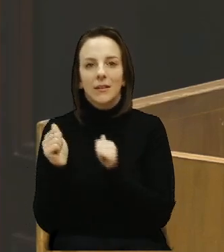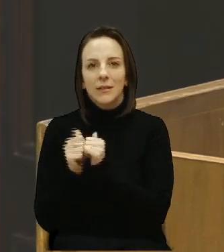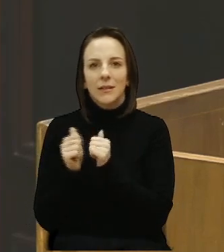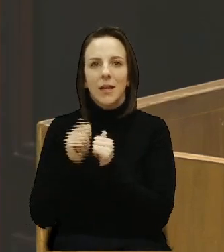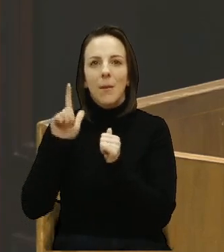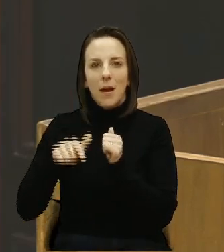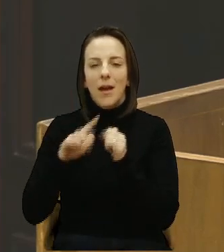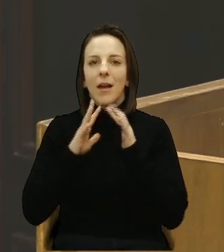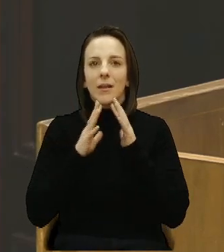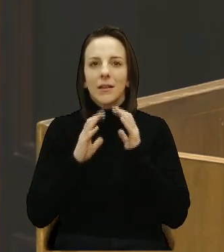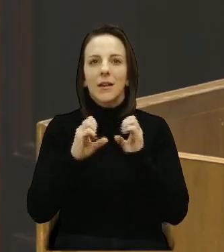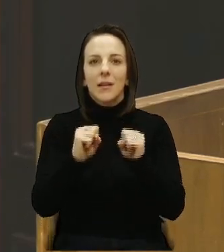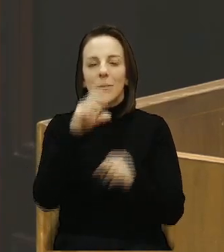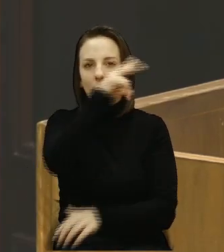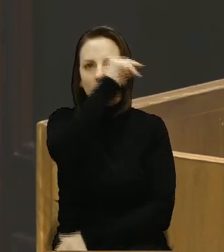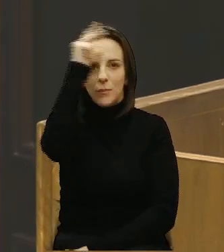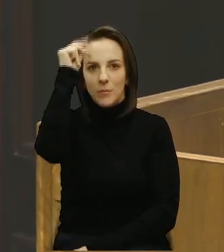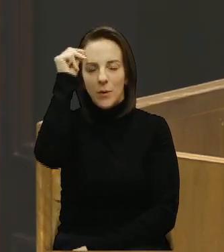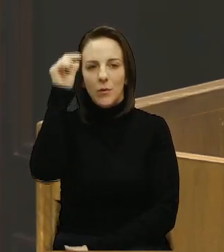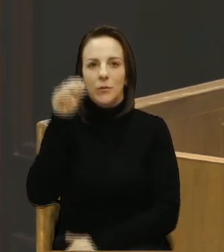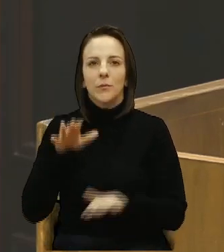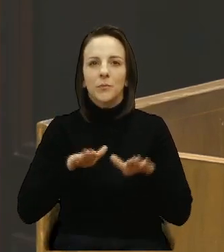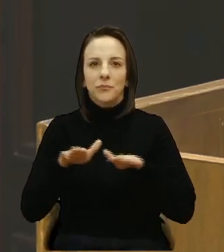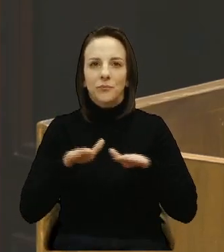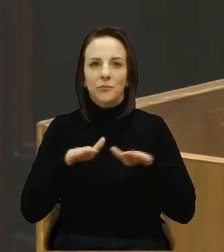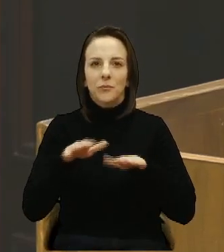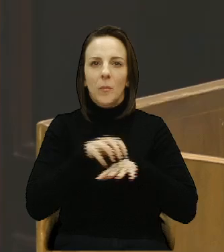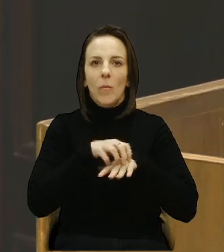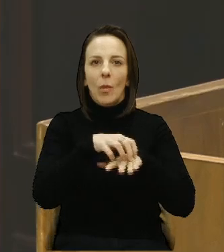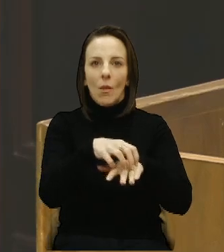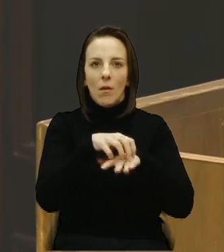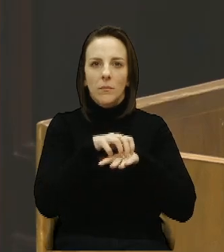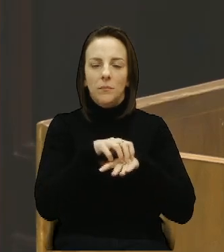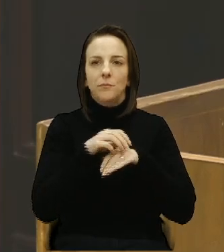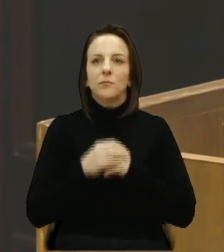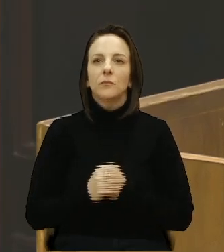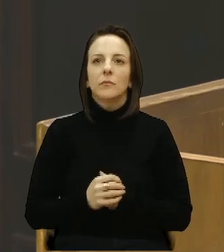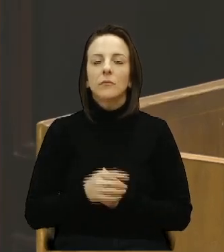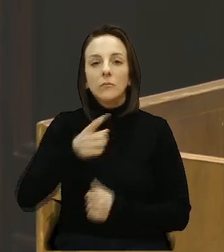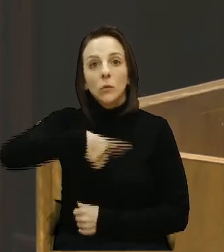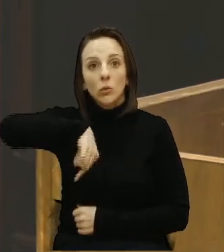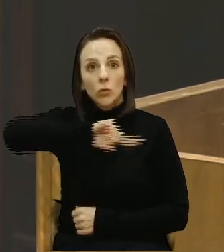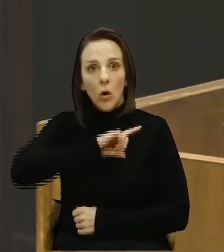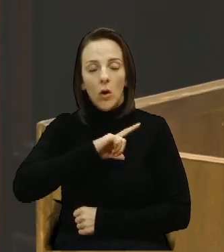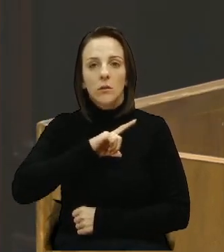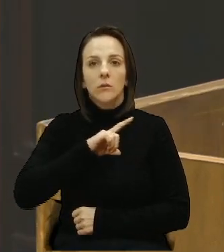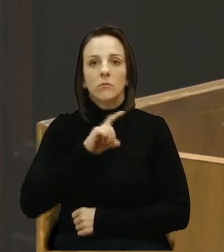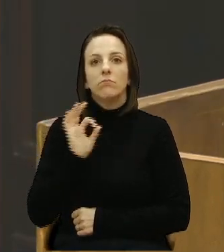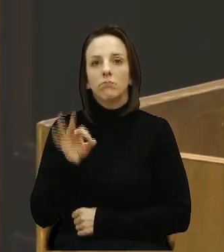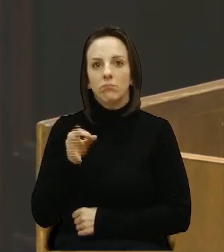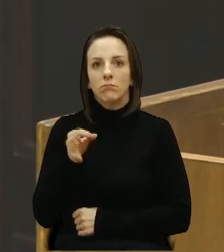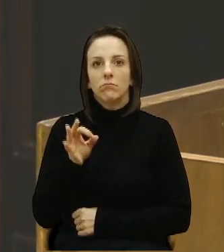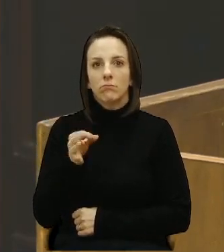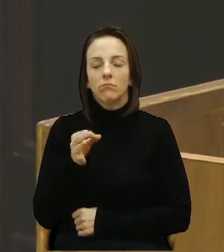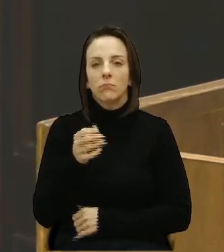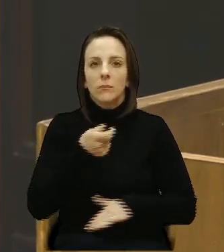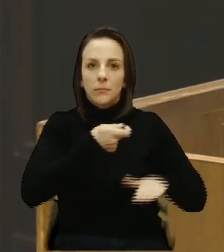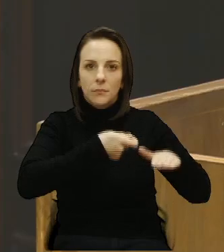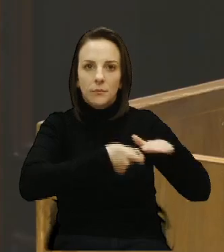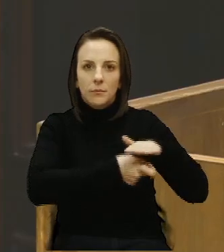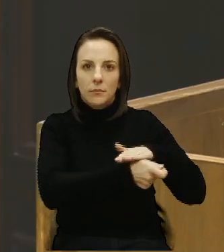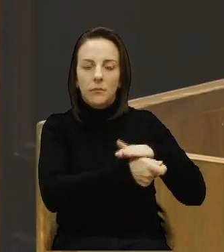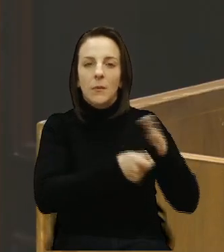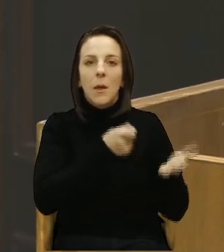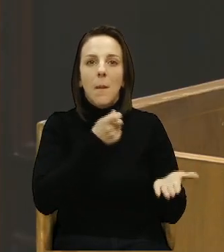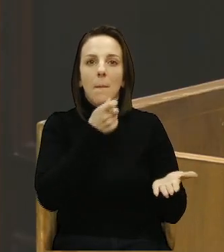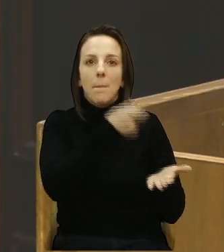de Trânsito e Transporte. Nós somos favoráveis ao subsídio, mas precisamos de retorno. Nós